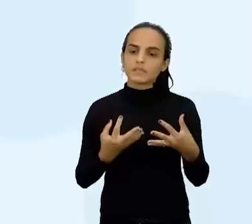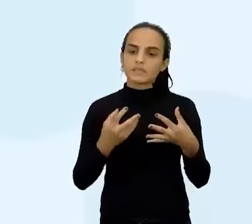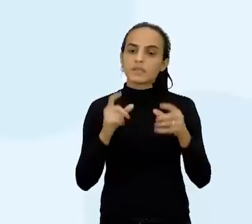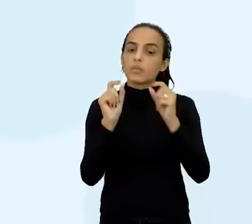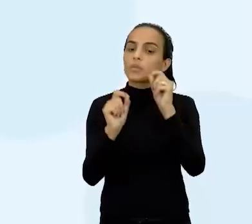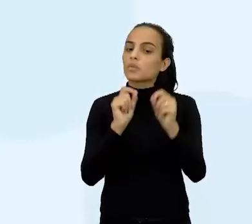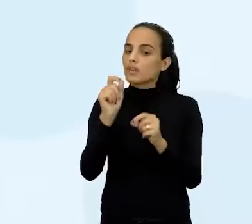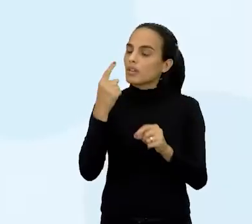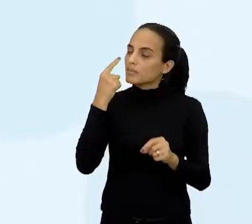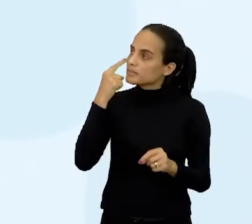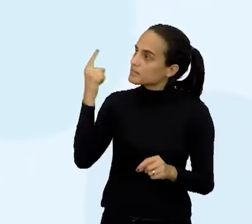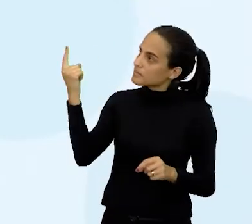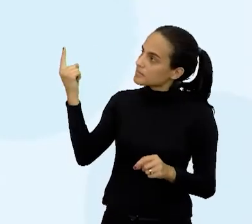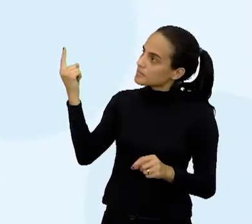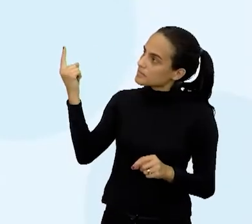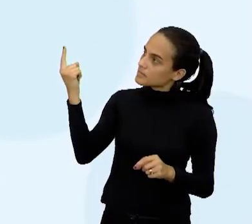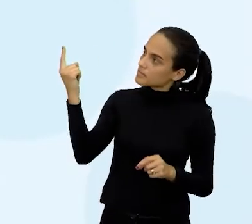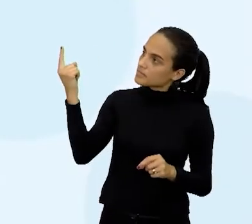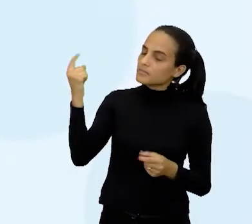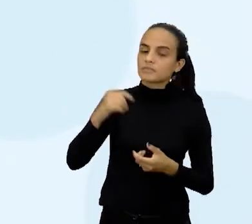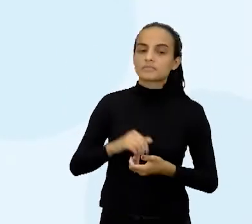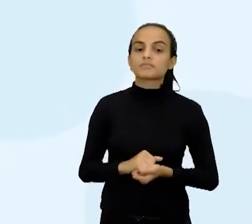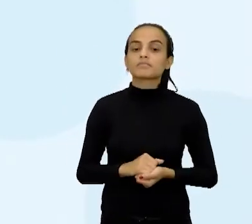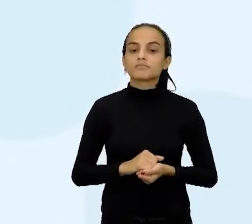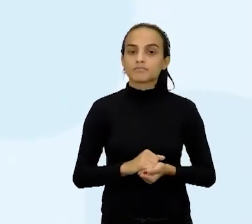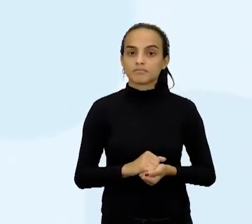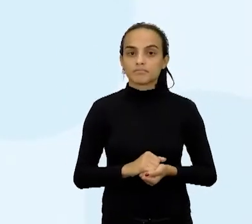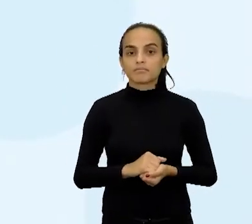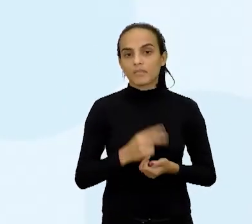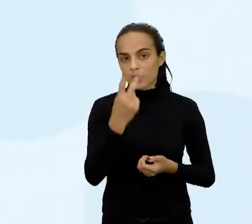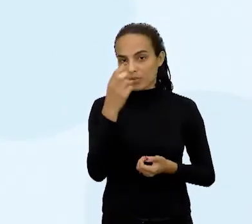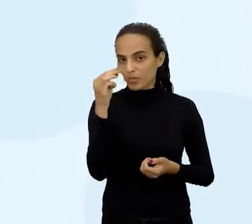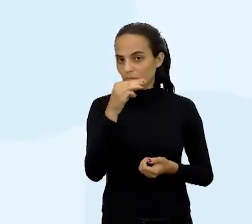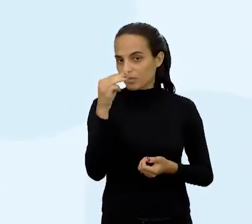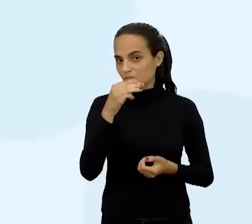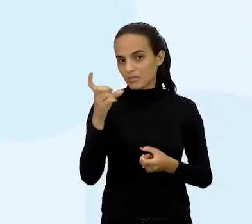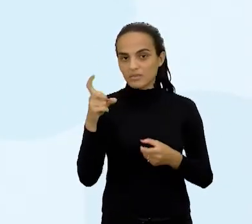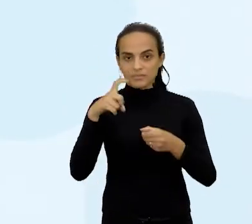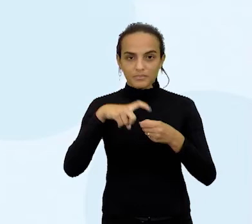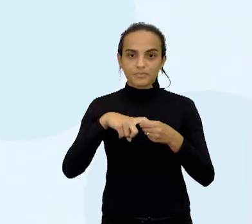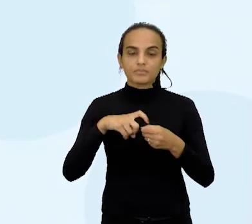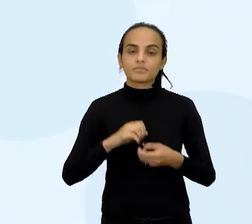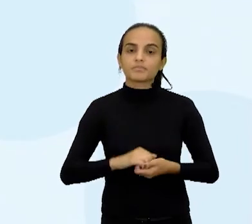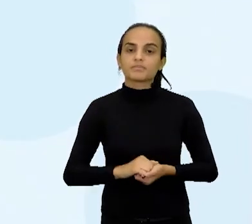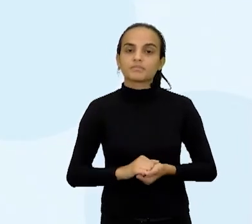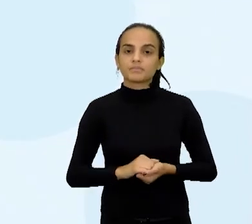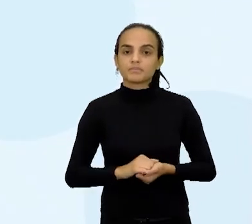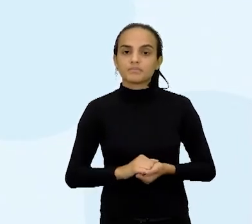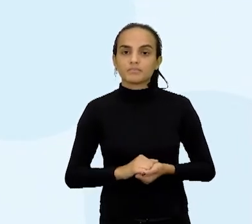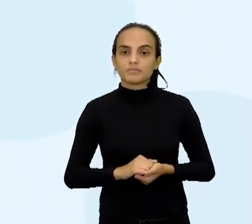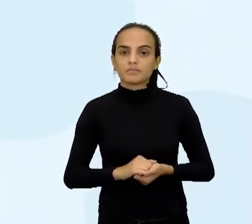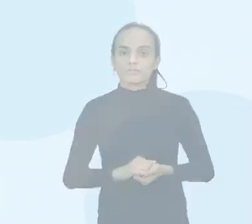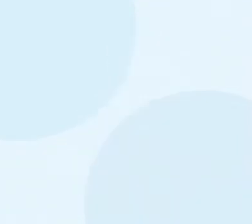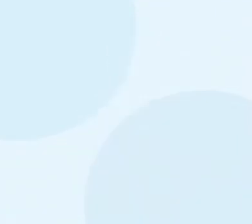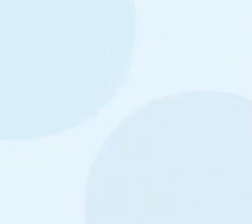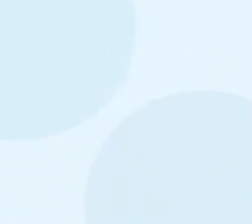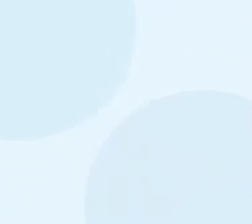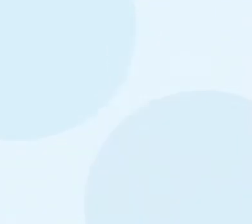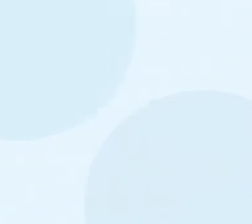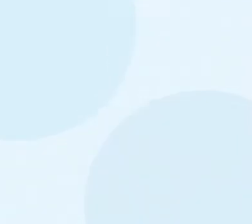é intramolecular e intermolecular? Então, 2 minutinhos para vocês aí no chat.